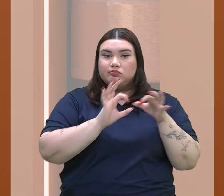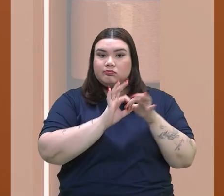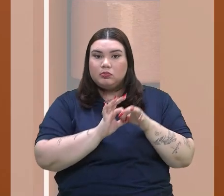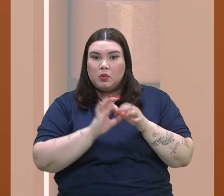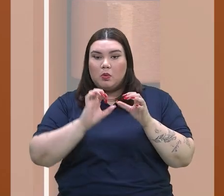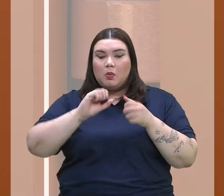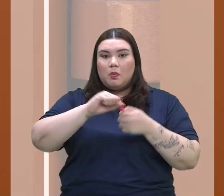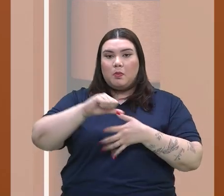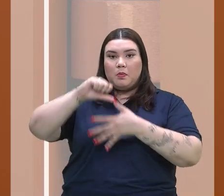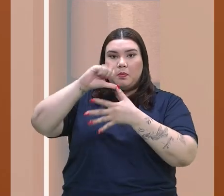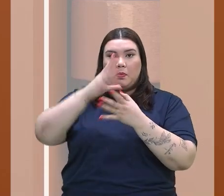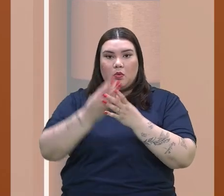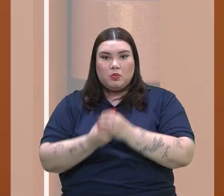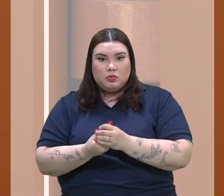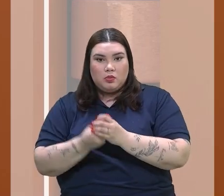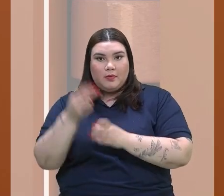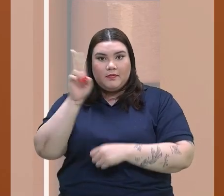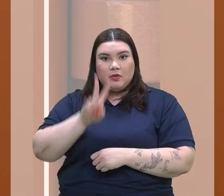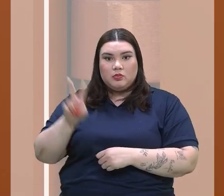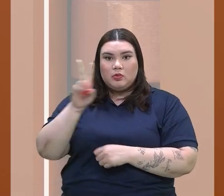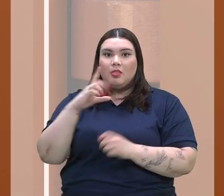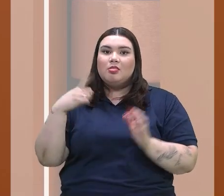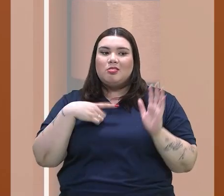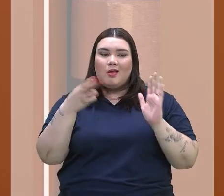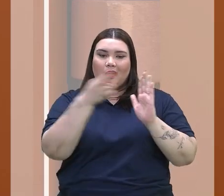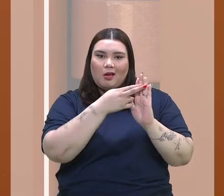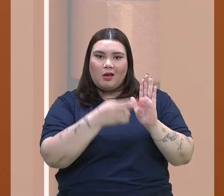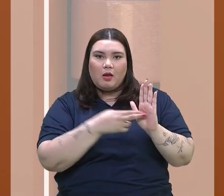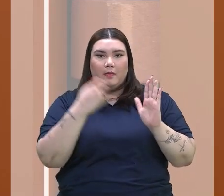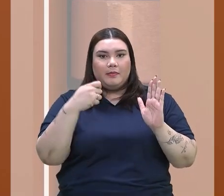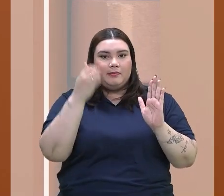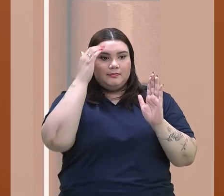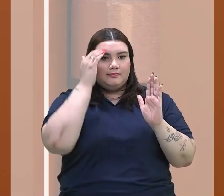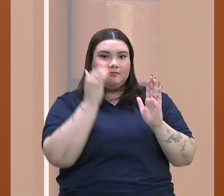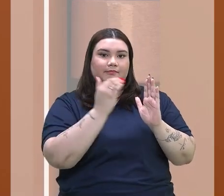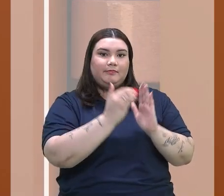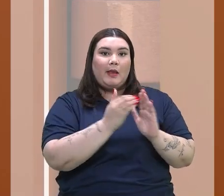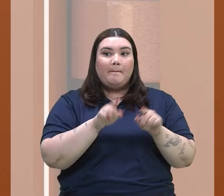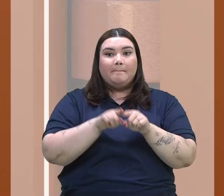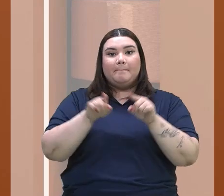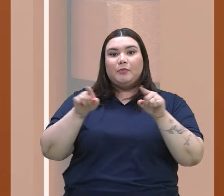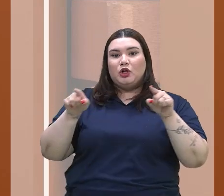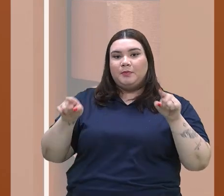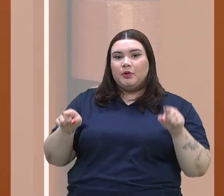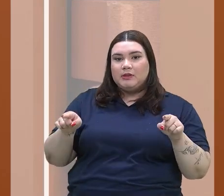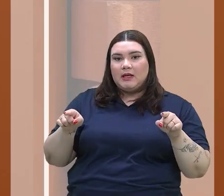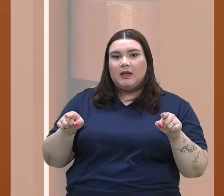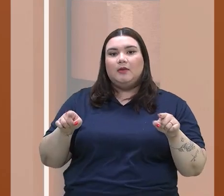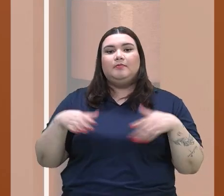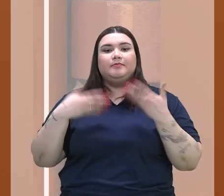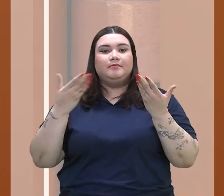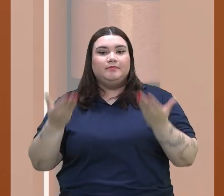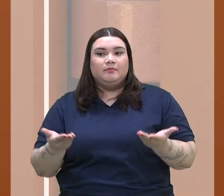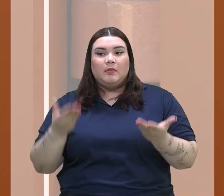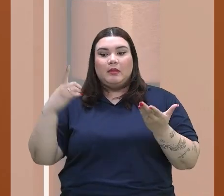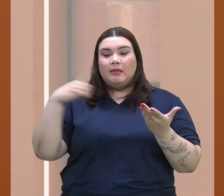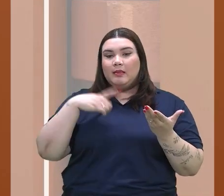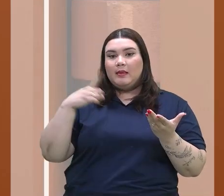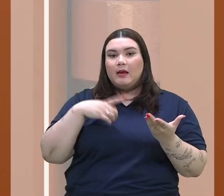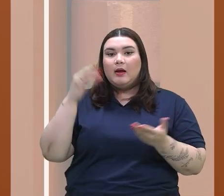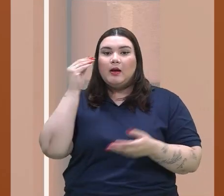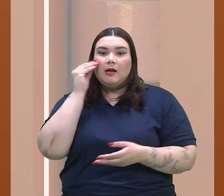como a Venezuela teve, ela tinha regras para ser seguidos, porém, né, mesmo